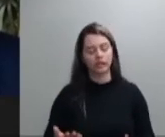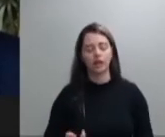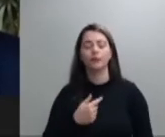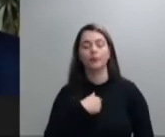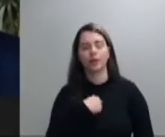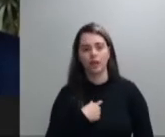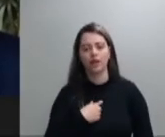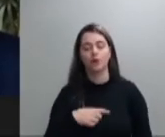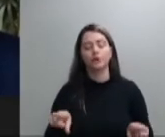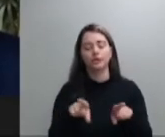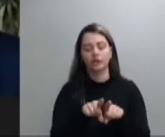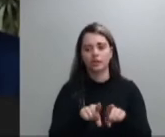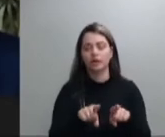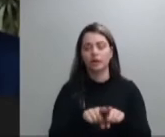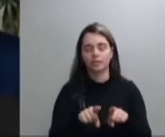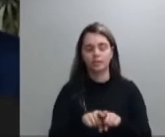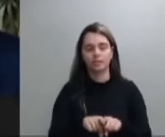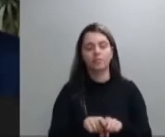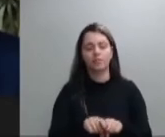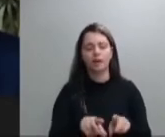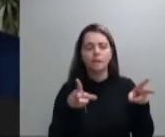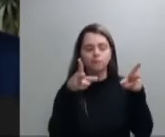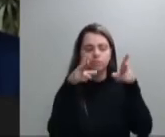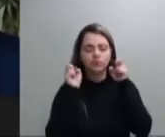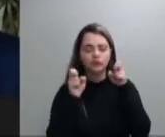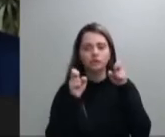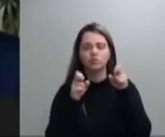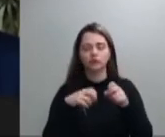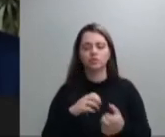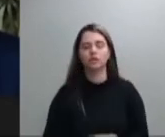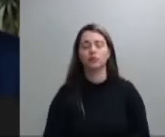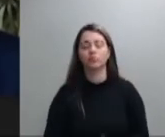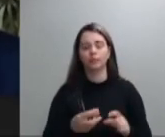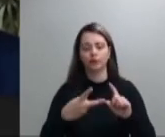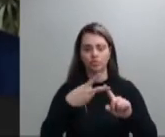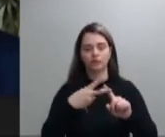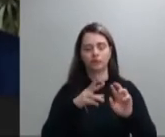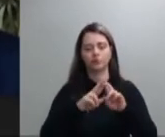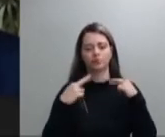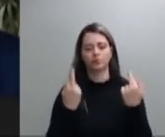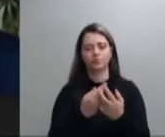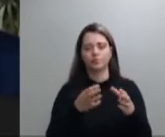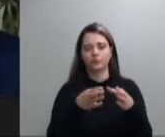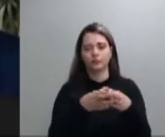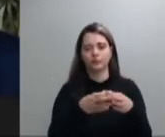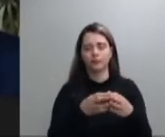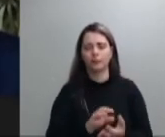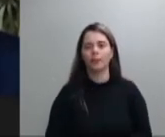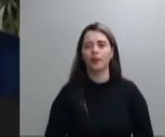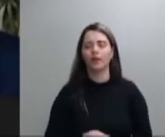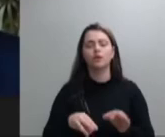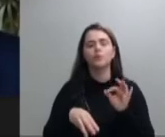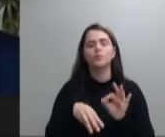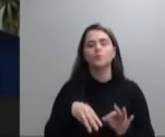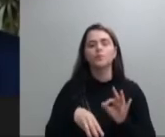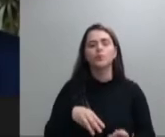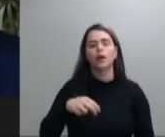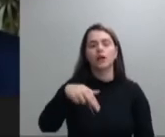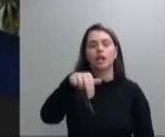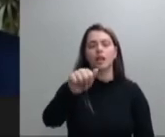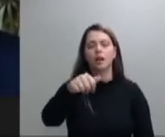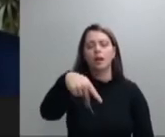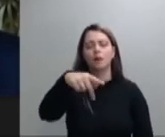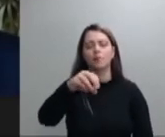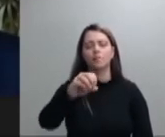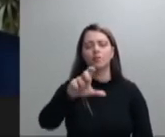também observo a competência da segunda sessão e ministro Napoleão só para no caso